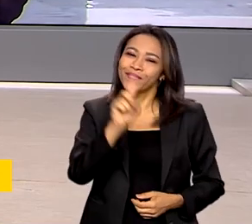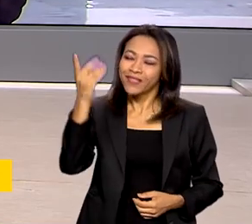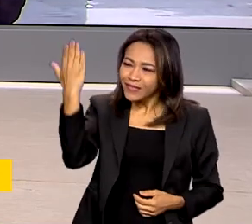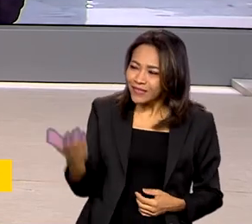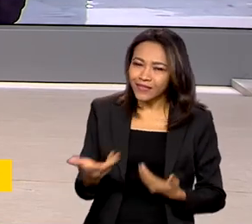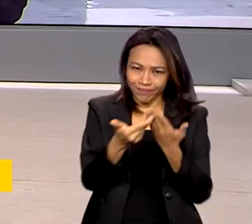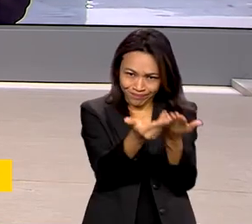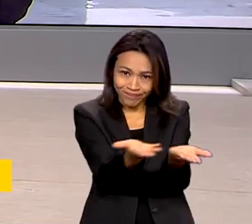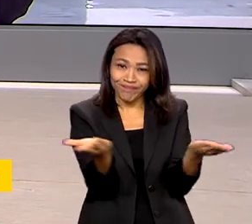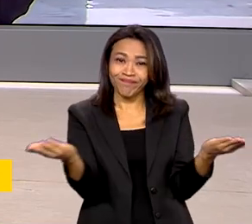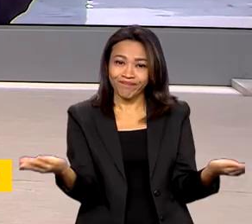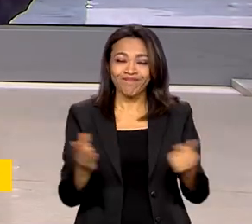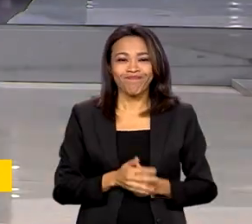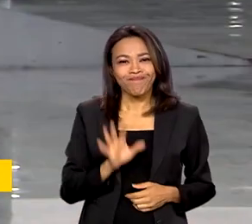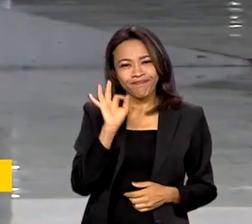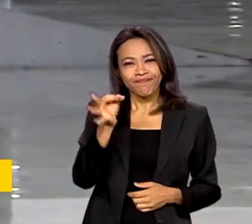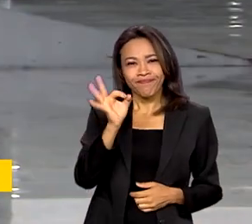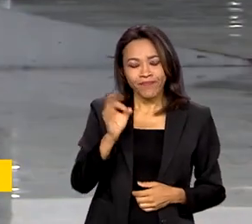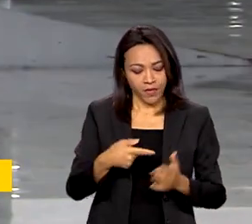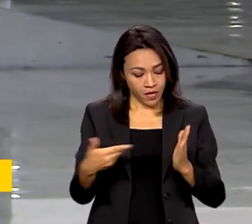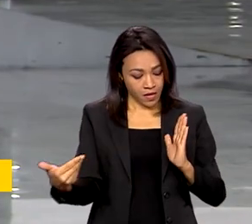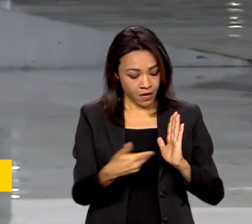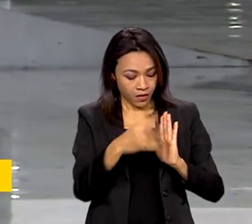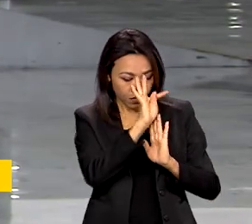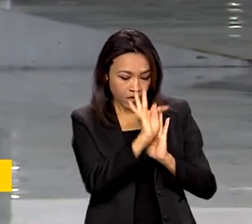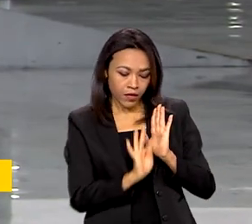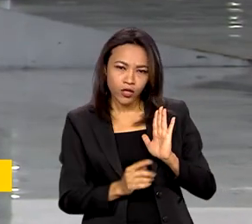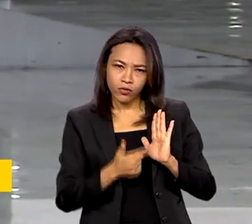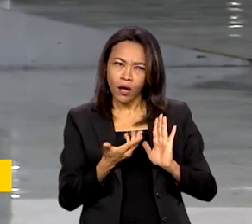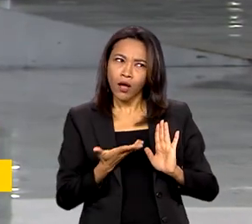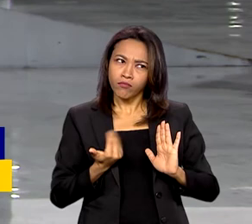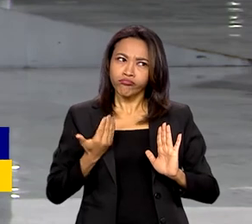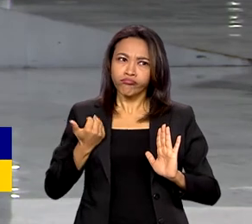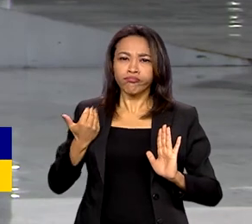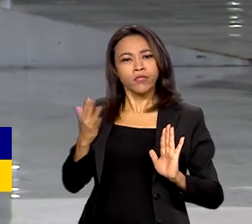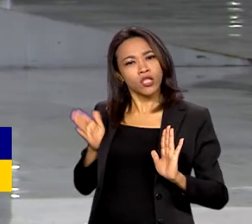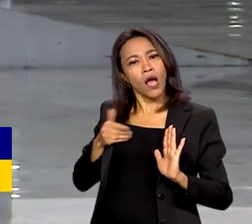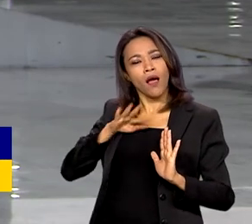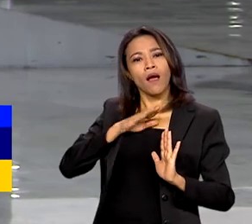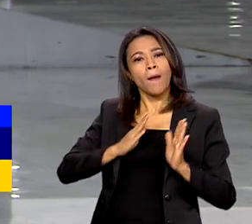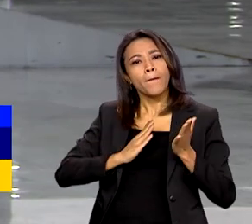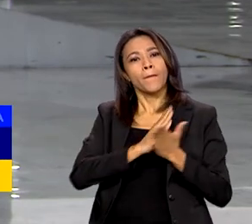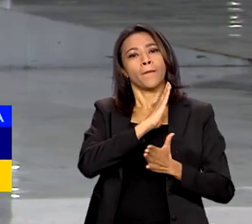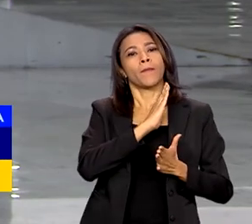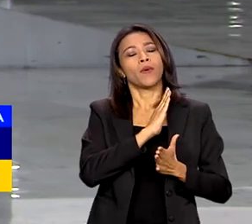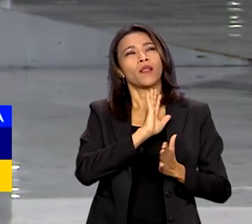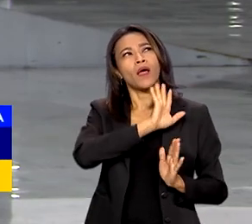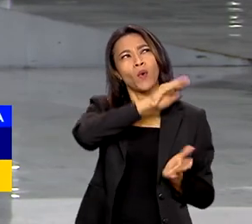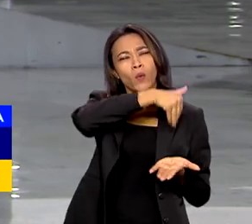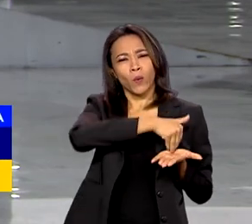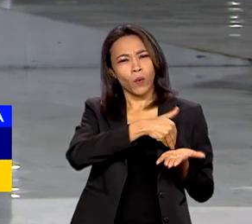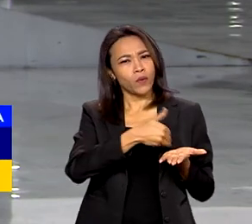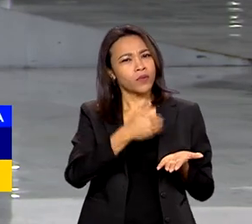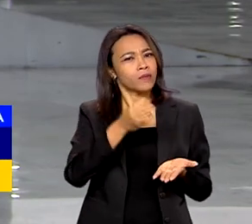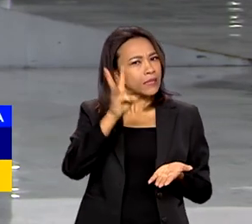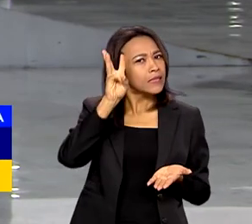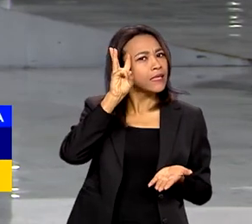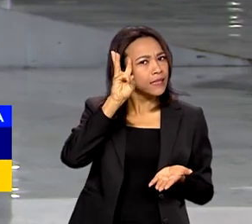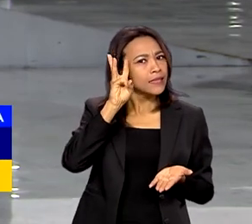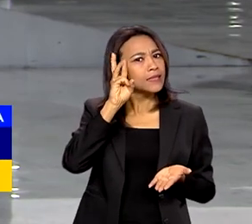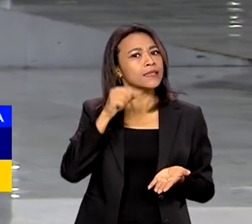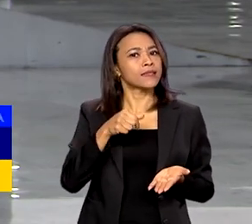bom dia a todos. É isso mesmo, né? O texto base já havia sido aprovado aí na última terça-feira, né, na Câmara